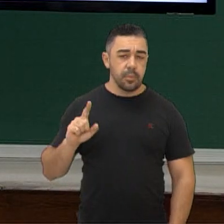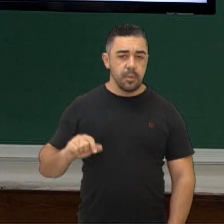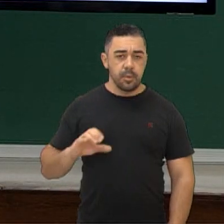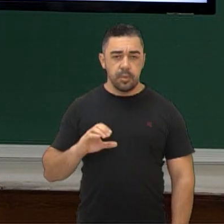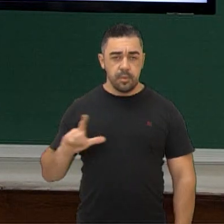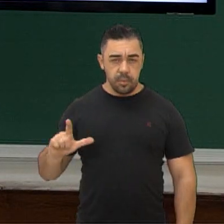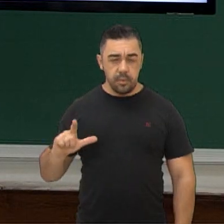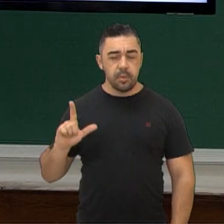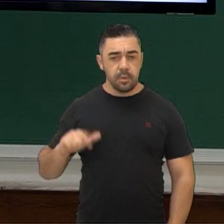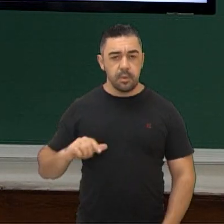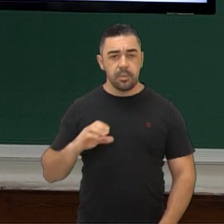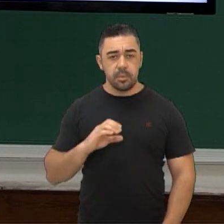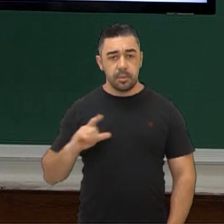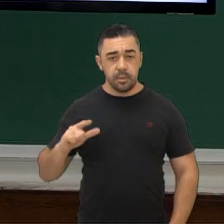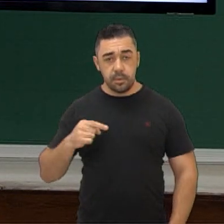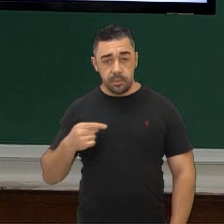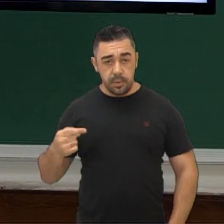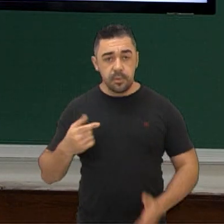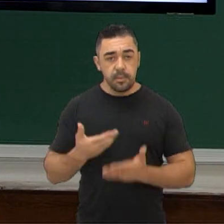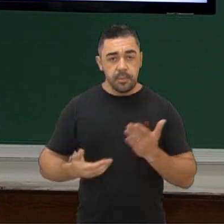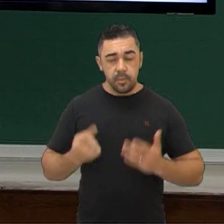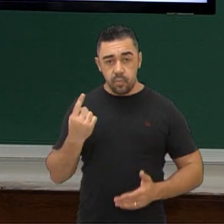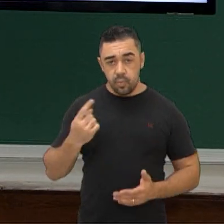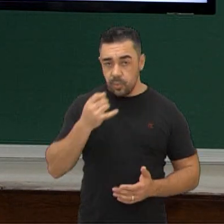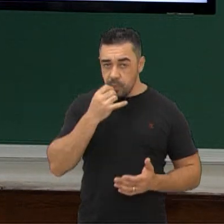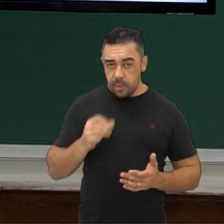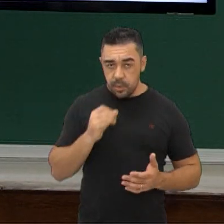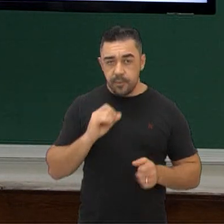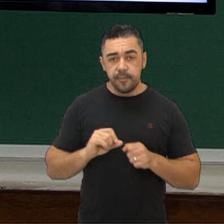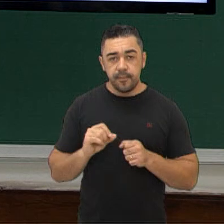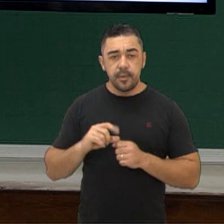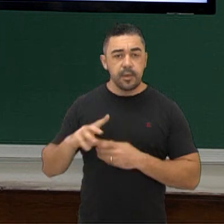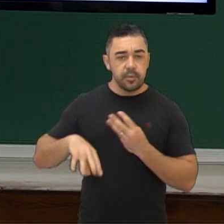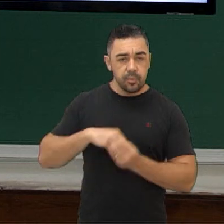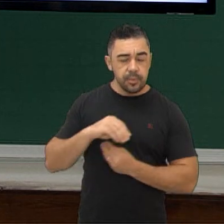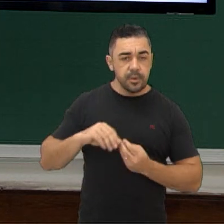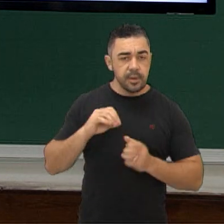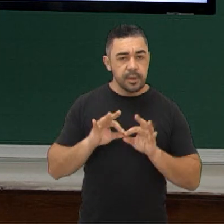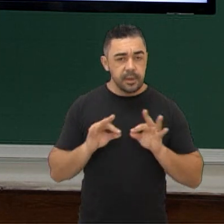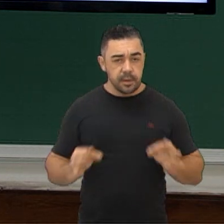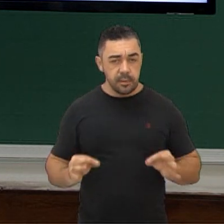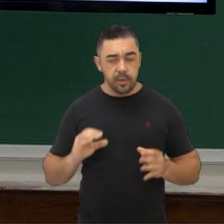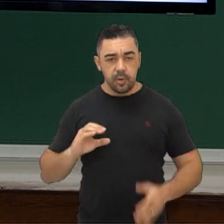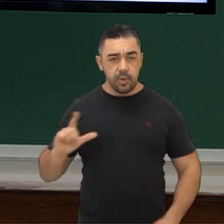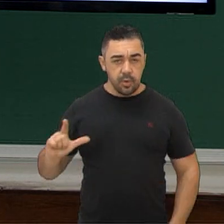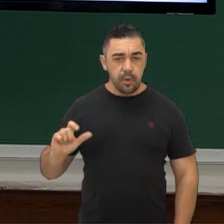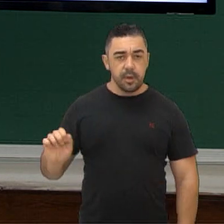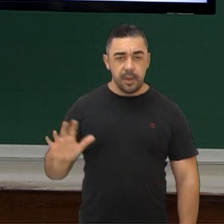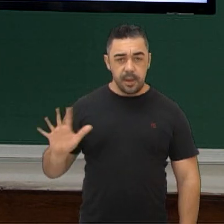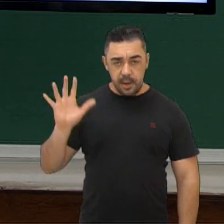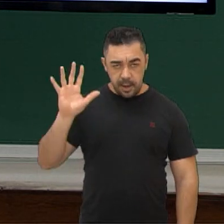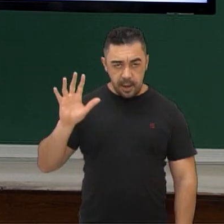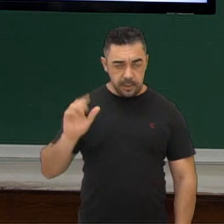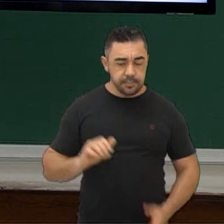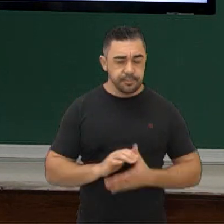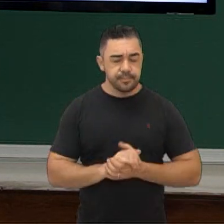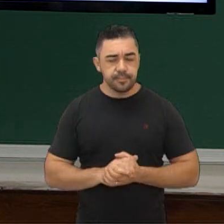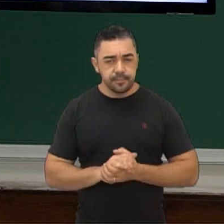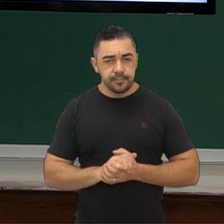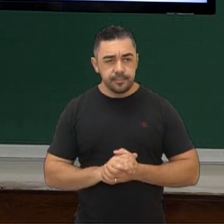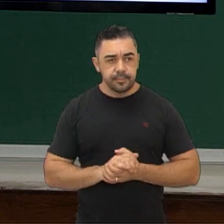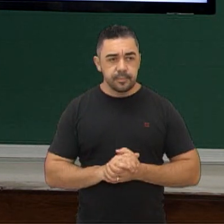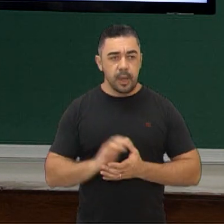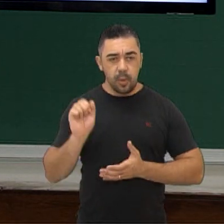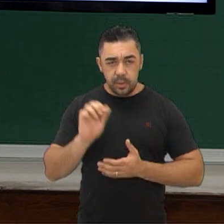cloro, Cl-, que vai perder um elétron e vai formar a substância simples, que é o cloro gás, certo? A